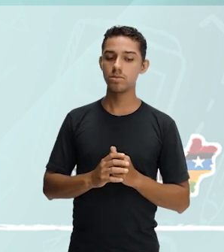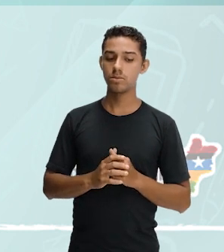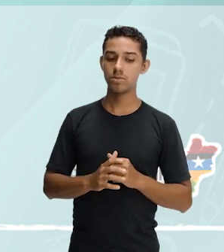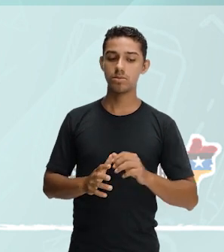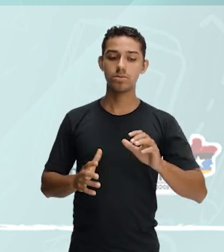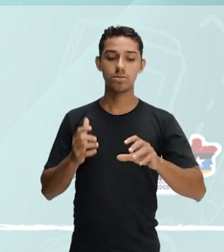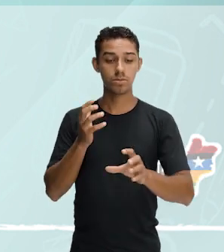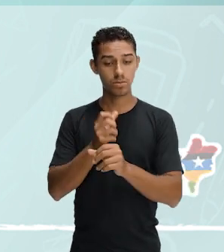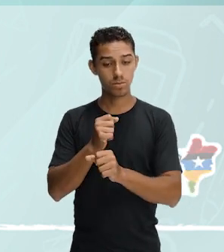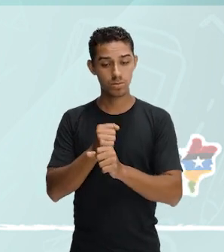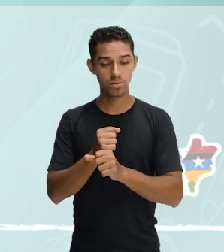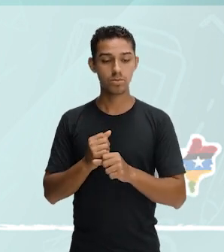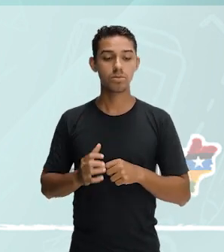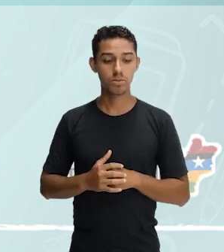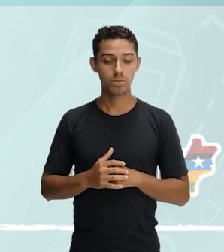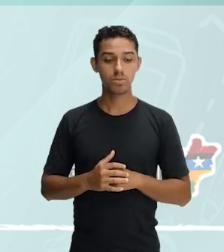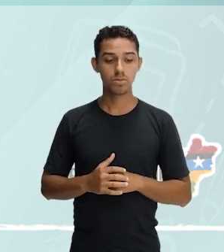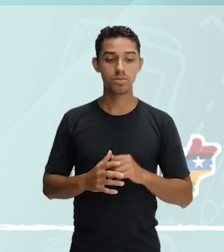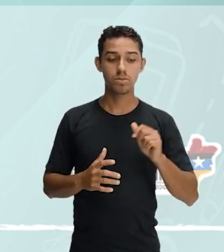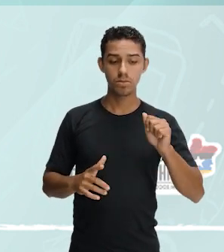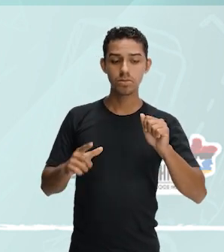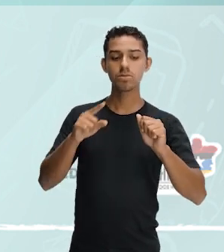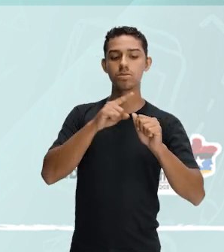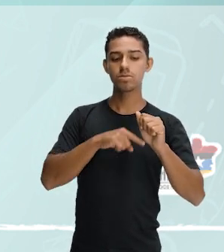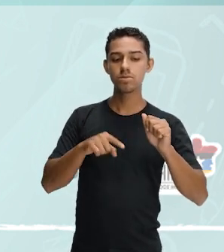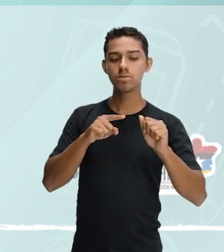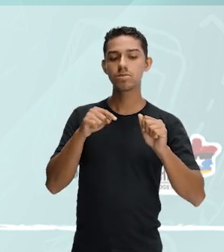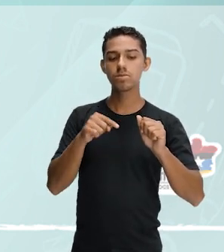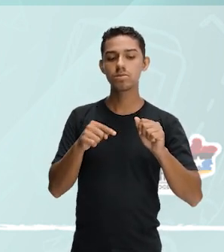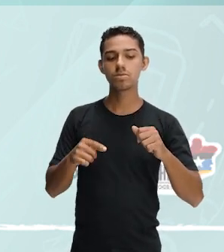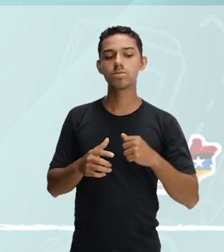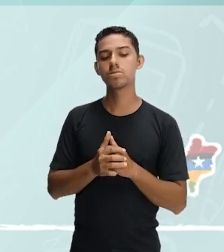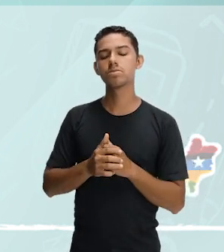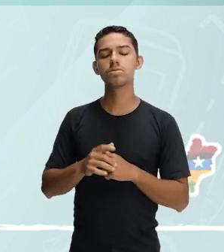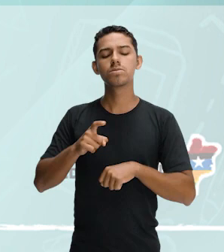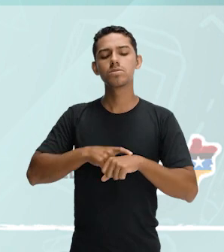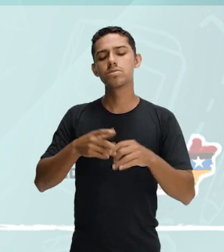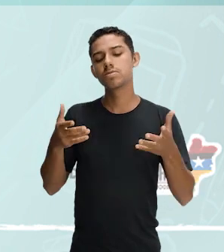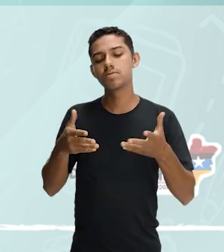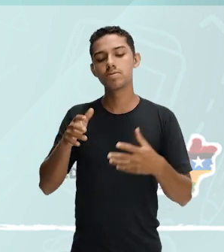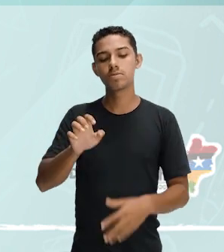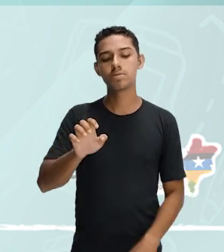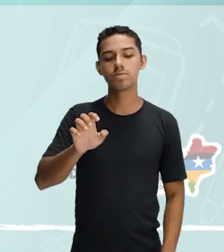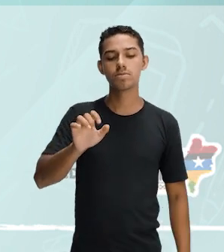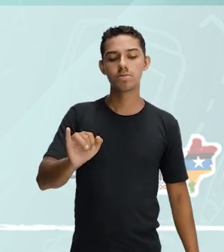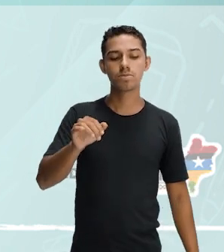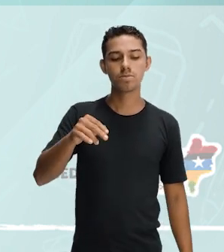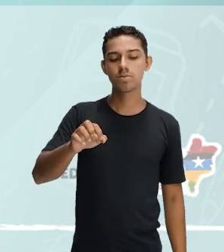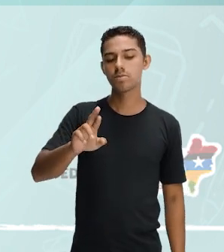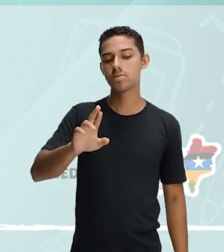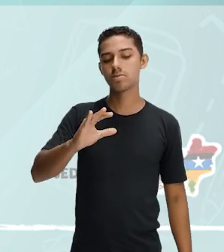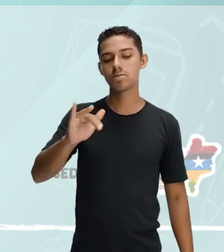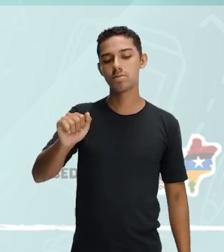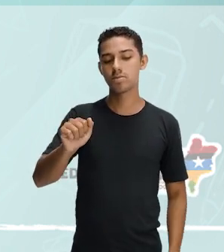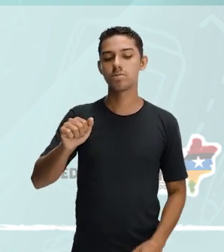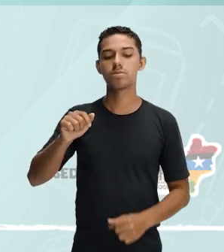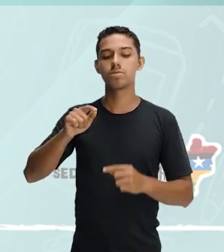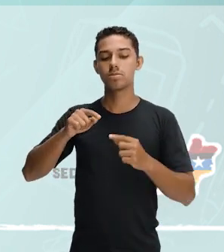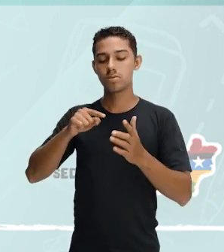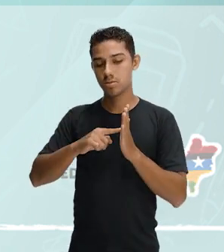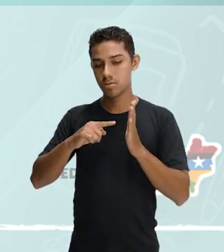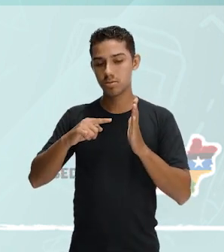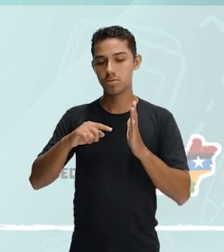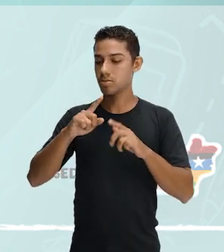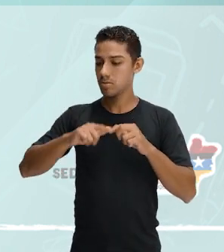o momento de inércia do ponto material, e letra B, o módulo do momento angular do